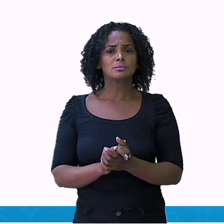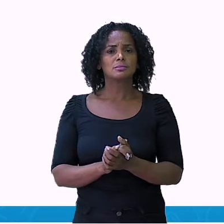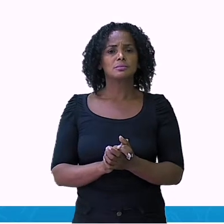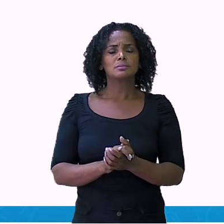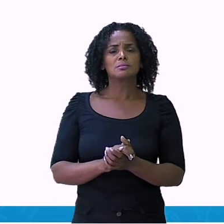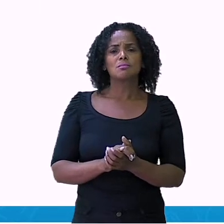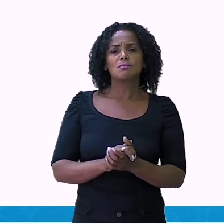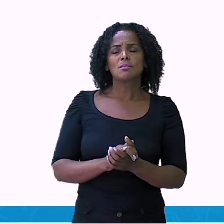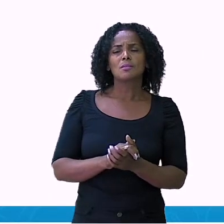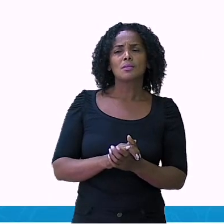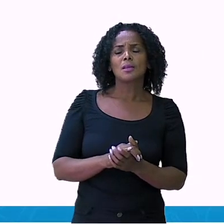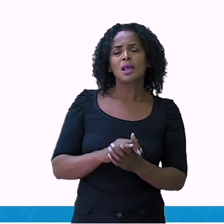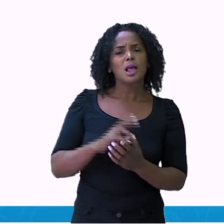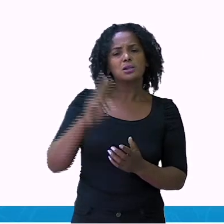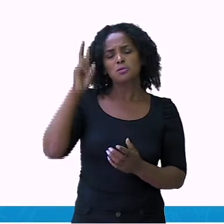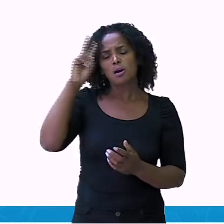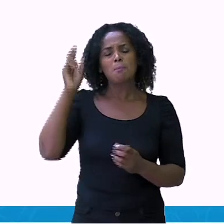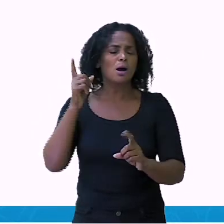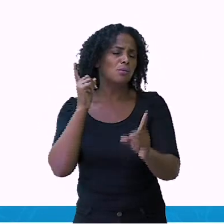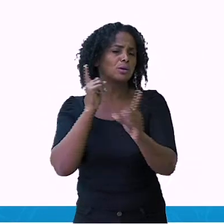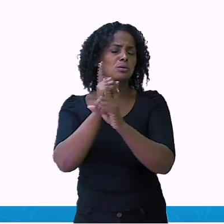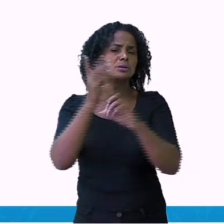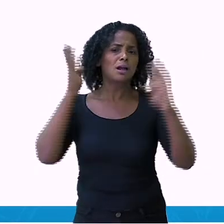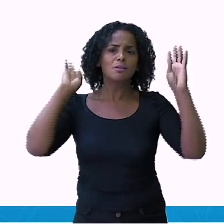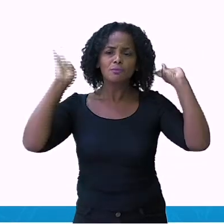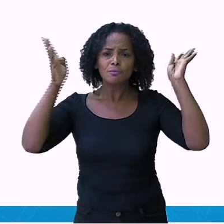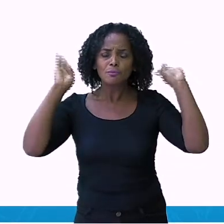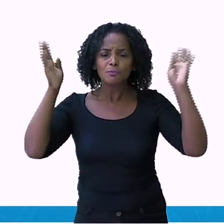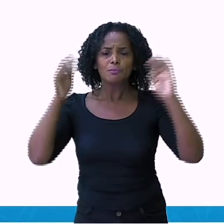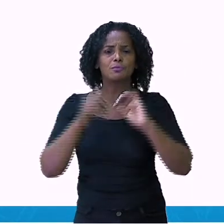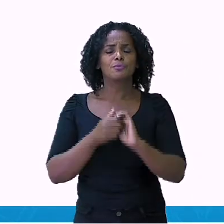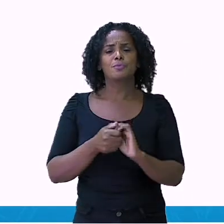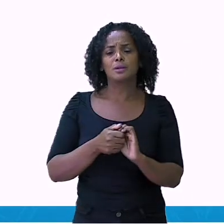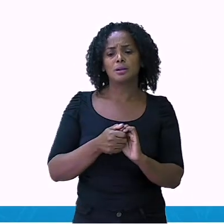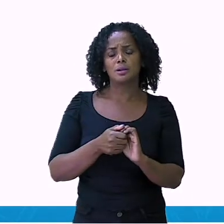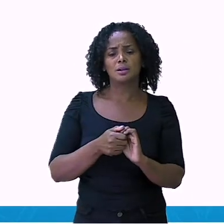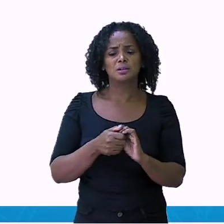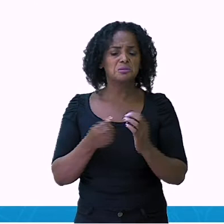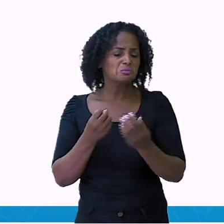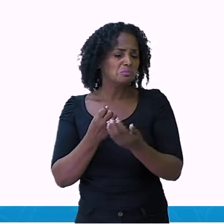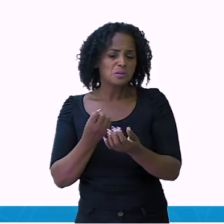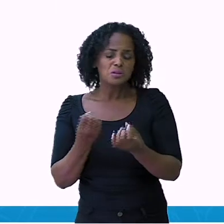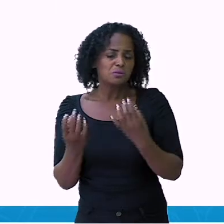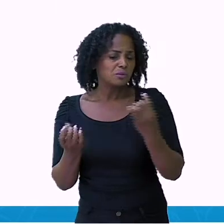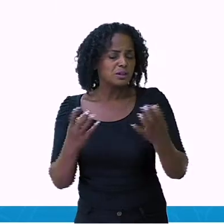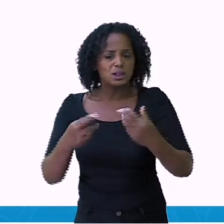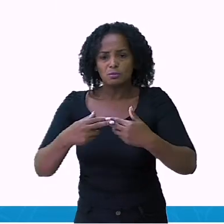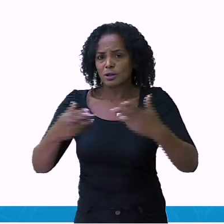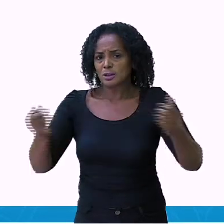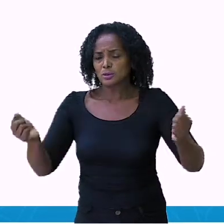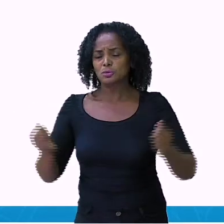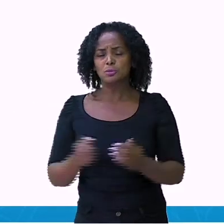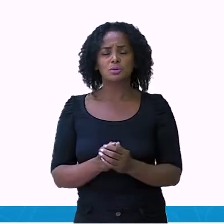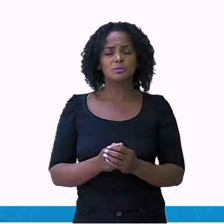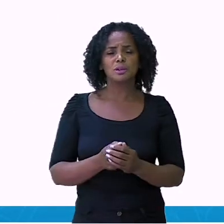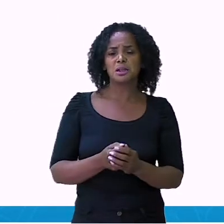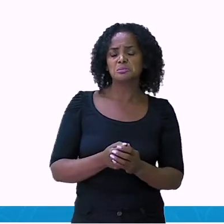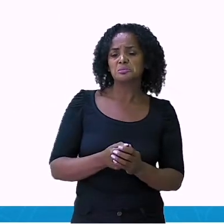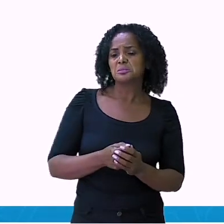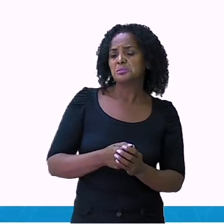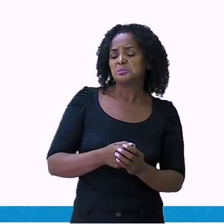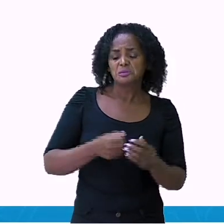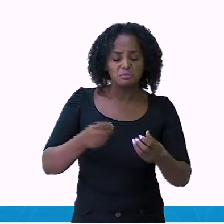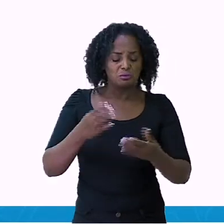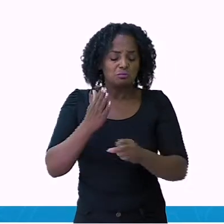de feirantes, vendendo vários tipos de alimentos, como frutas, legumes, queijos, doces,